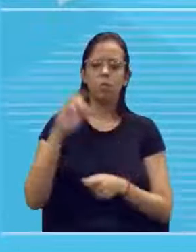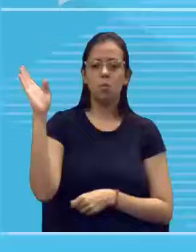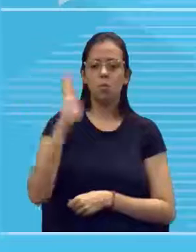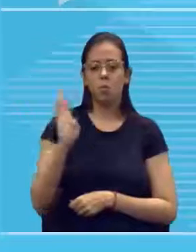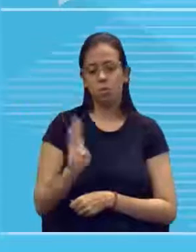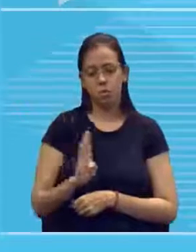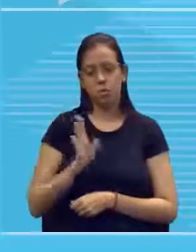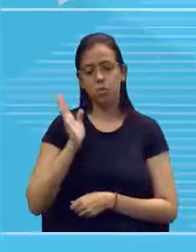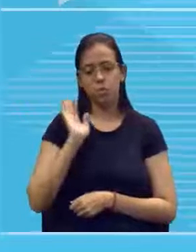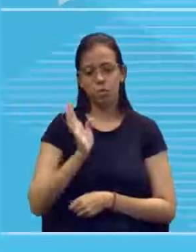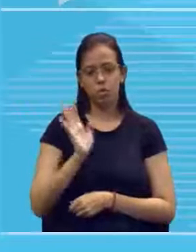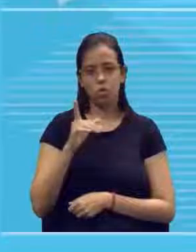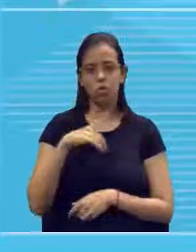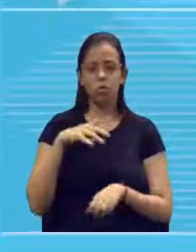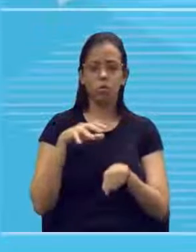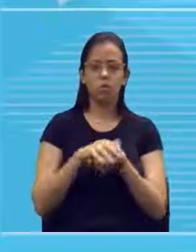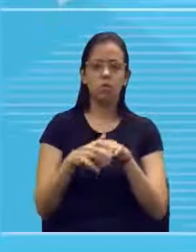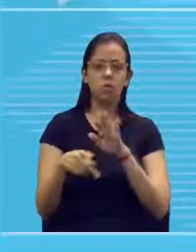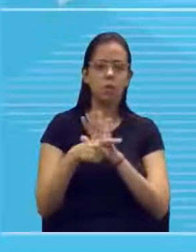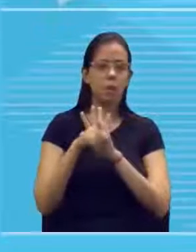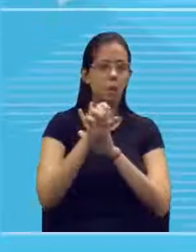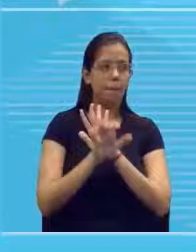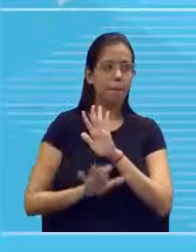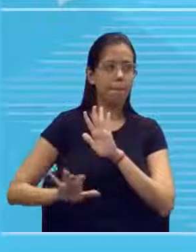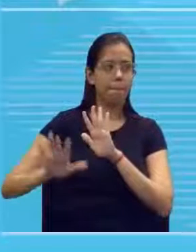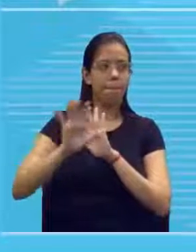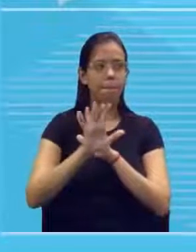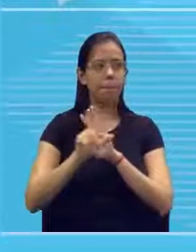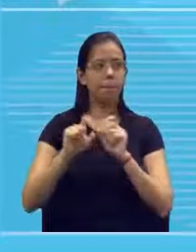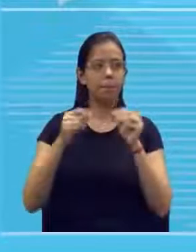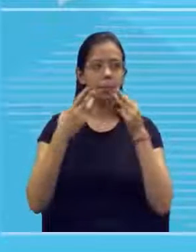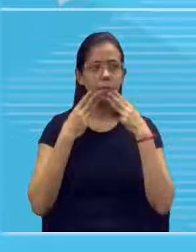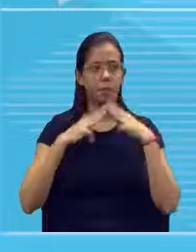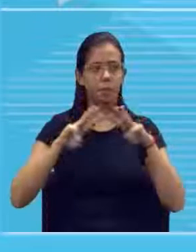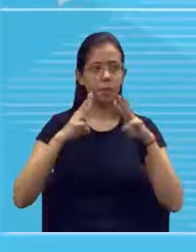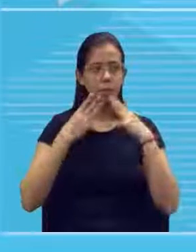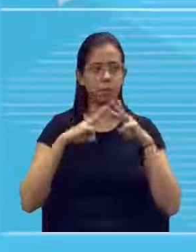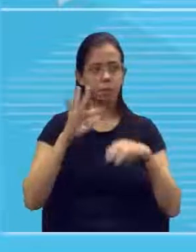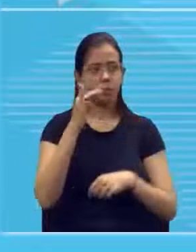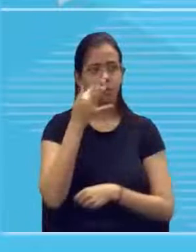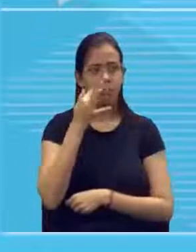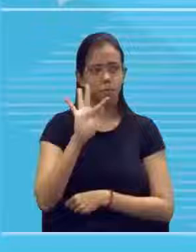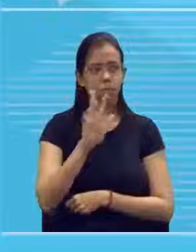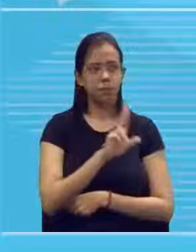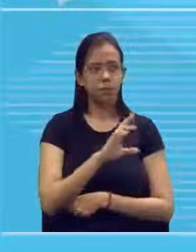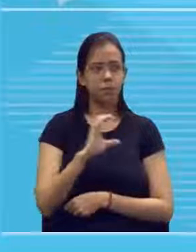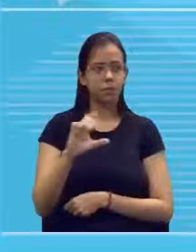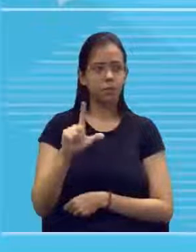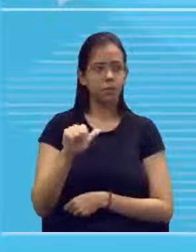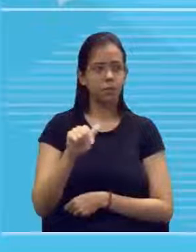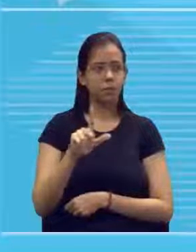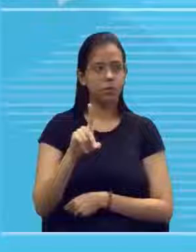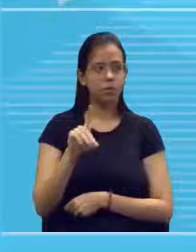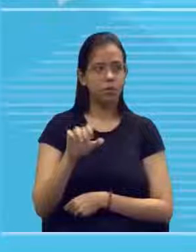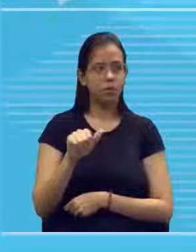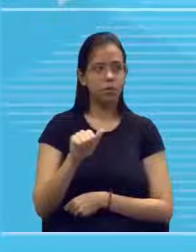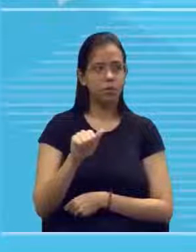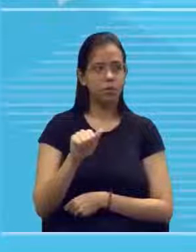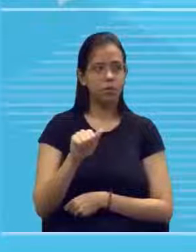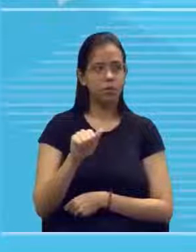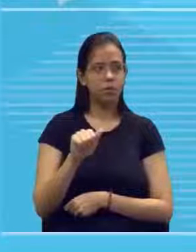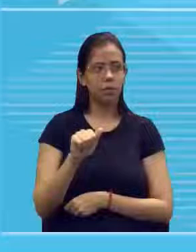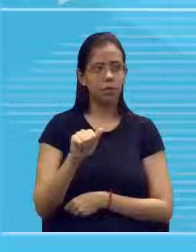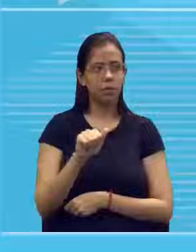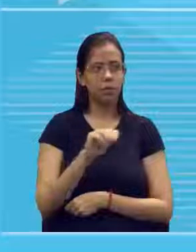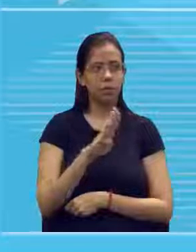já tinha a colonização europeia o missionário Capuchinho francês Claude d'abbeville